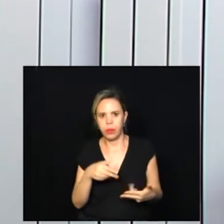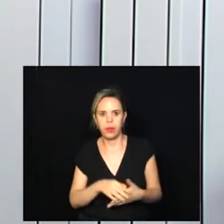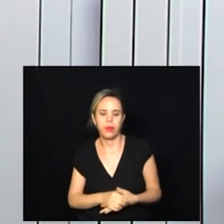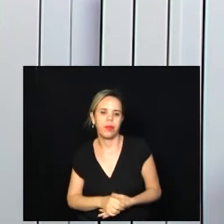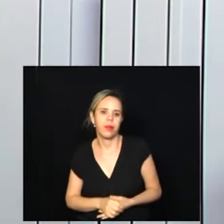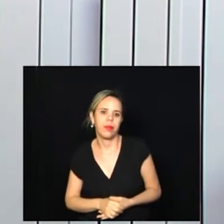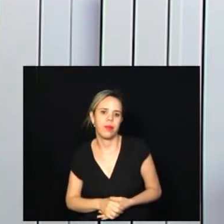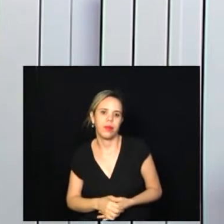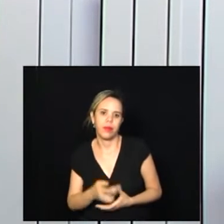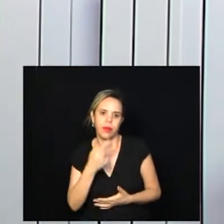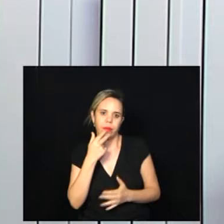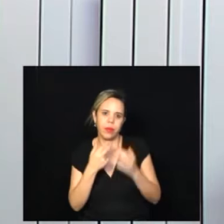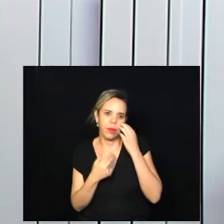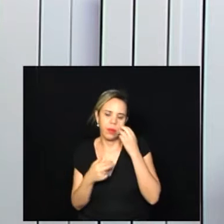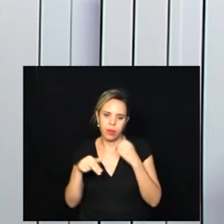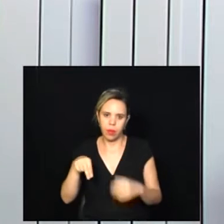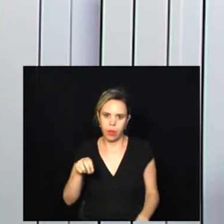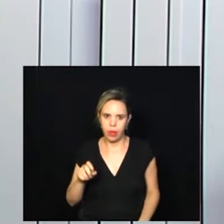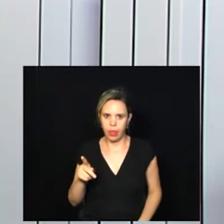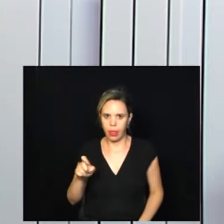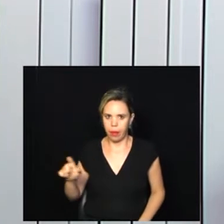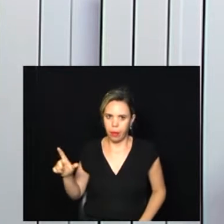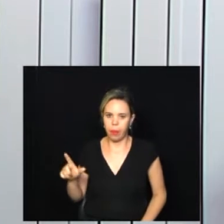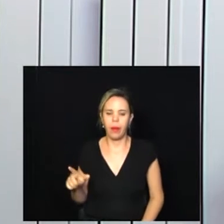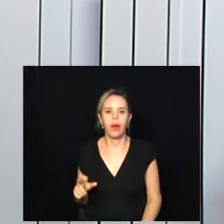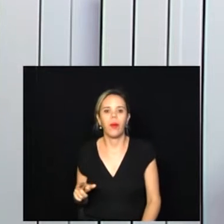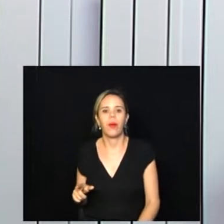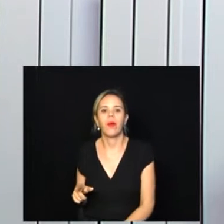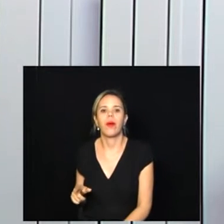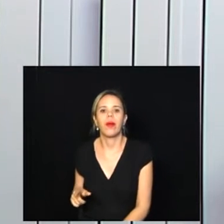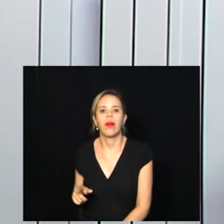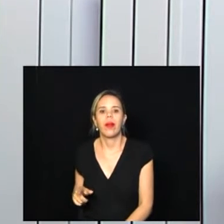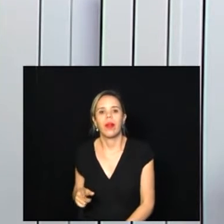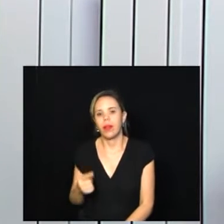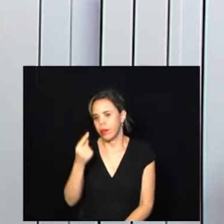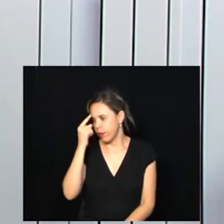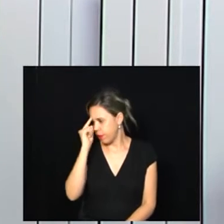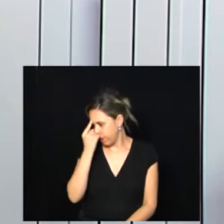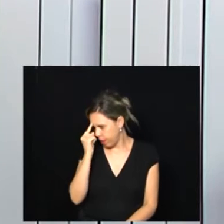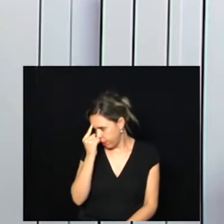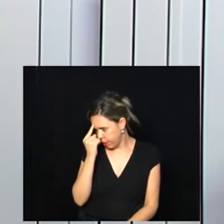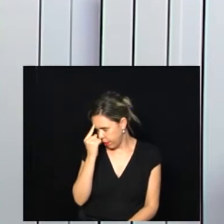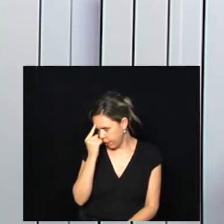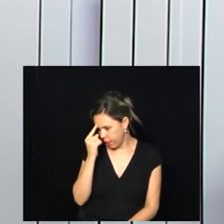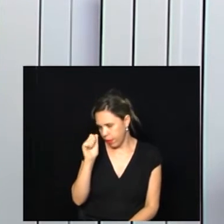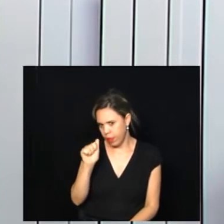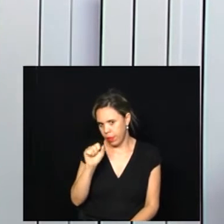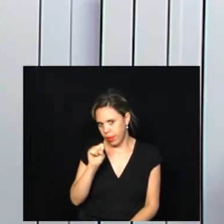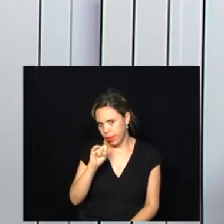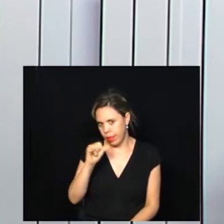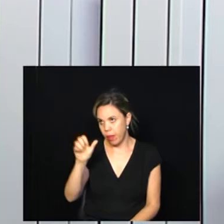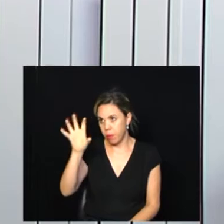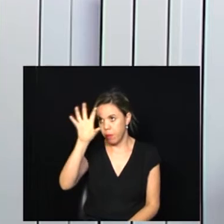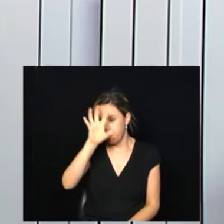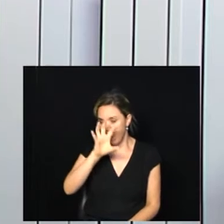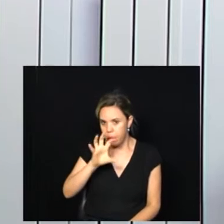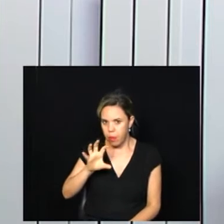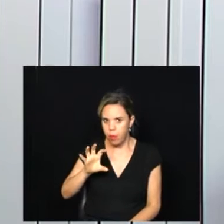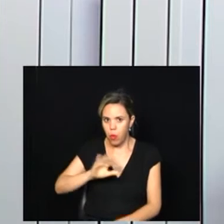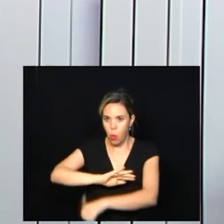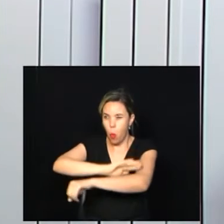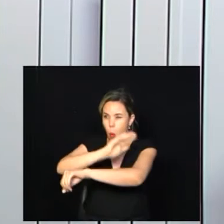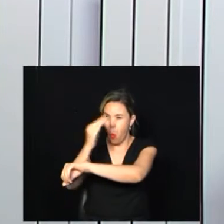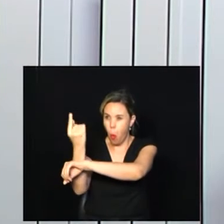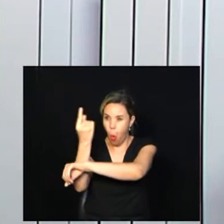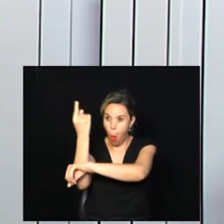Você citou aí o Nepal, que fica entre a Índia, fica na Ásia, onde tem o Monte